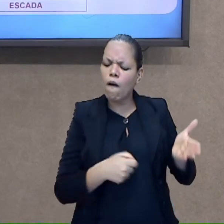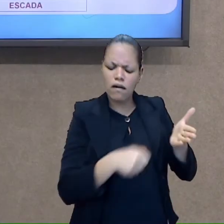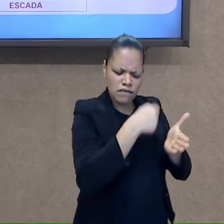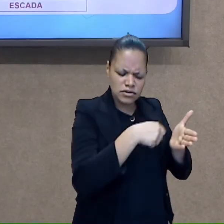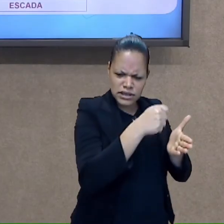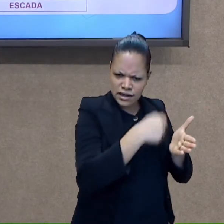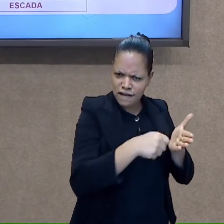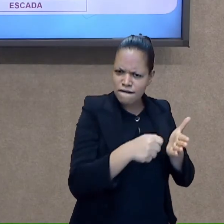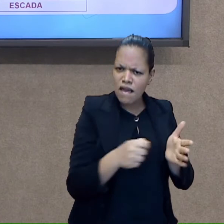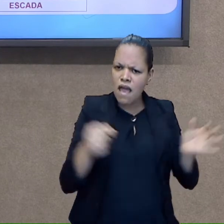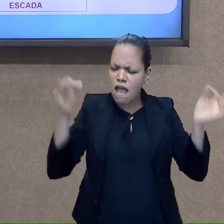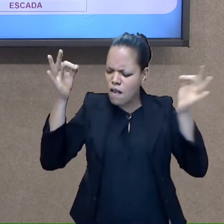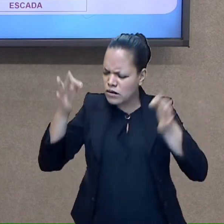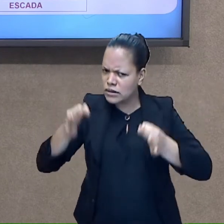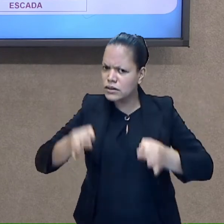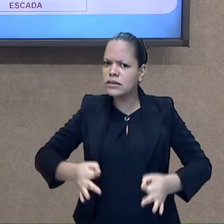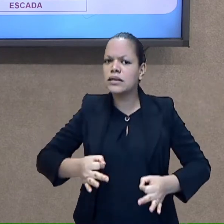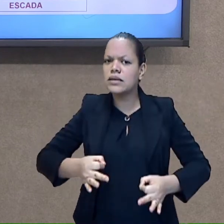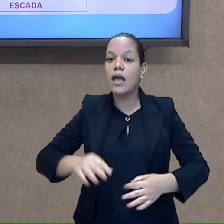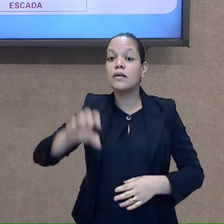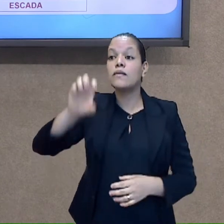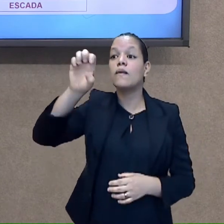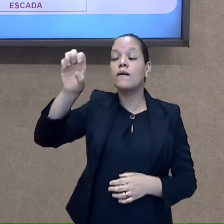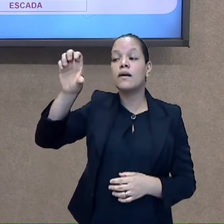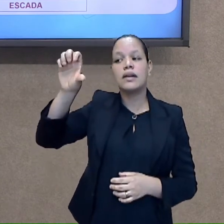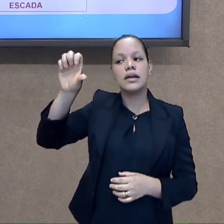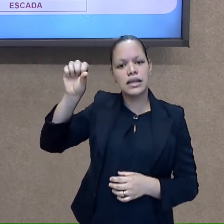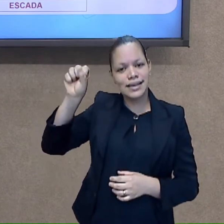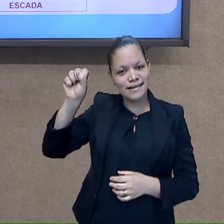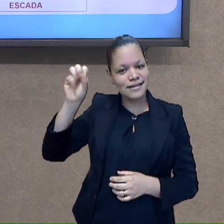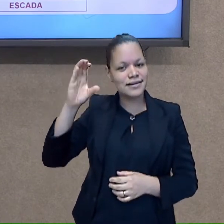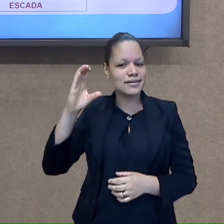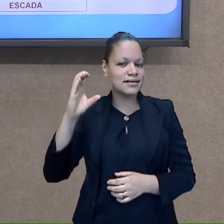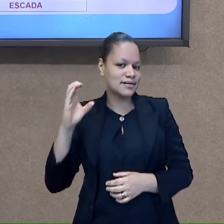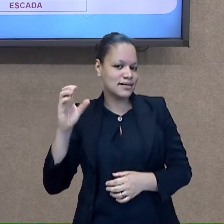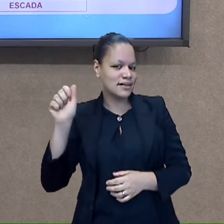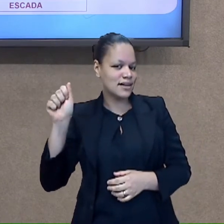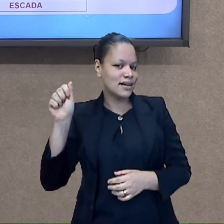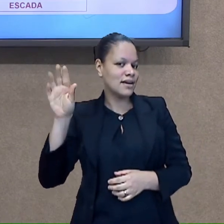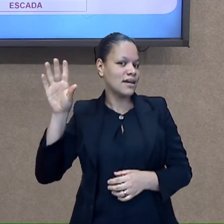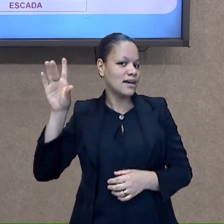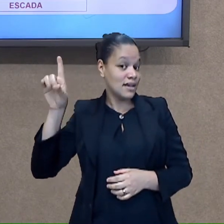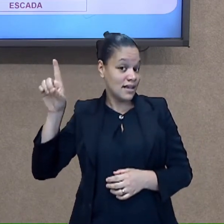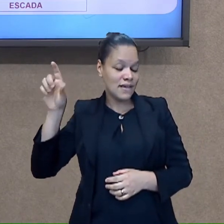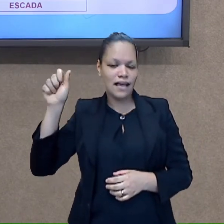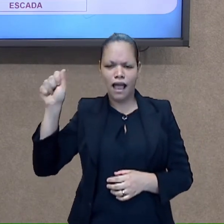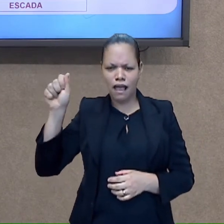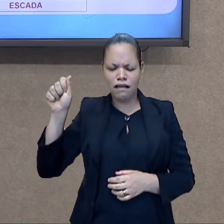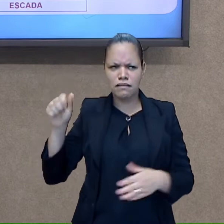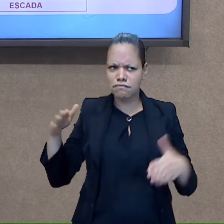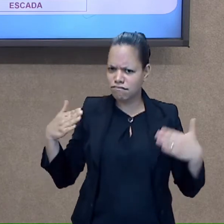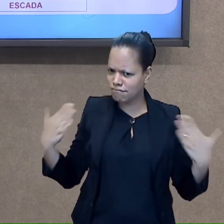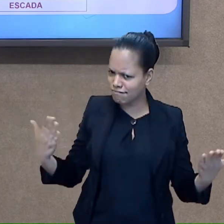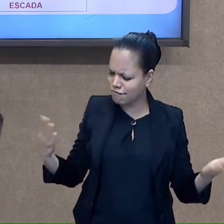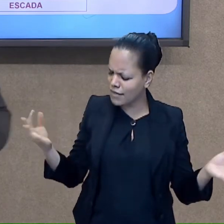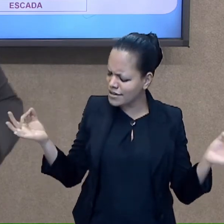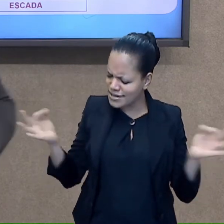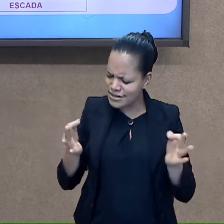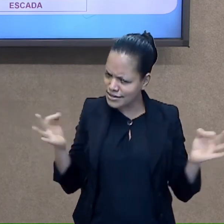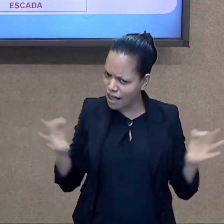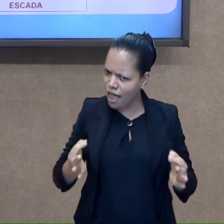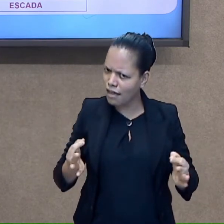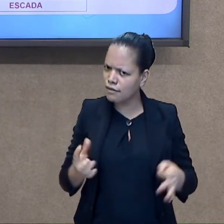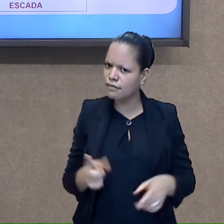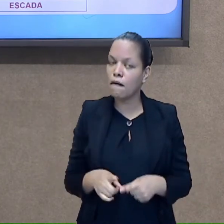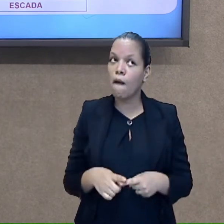mas o correto na hora de escrever é escada. Aí você pode estar se perguntando, professora, mas como é que